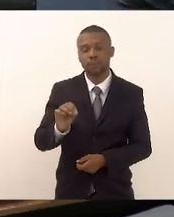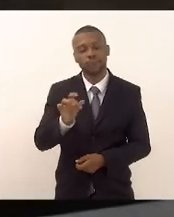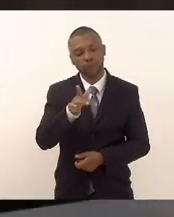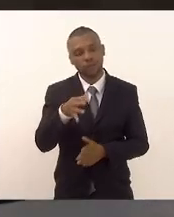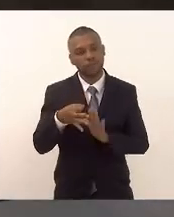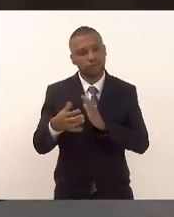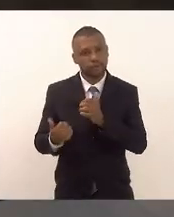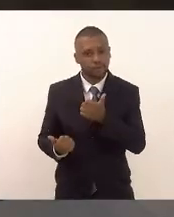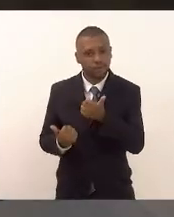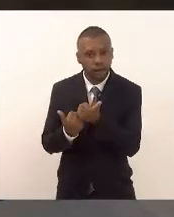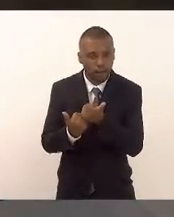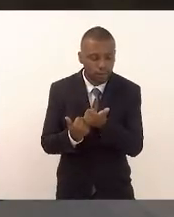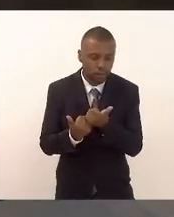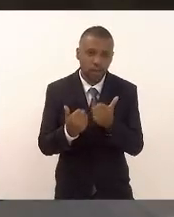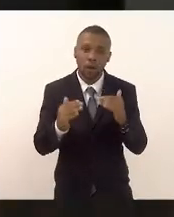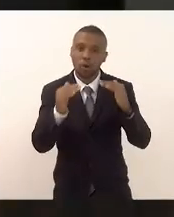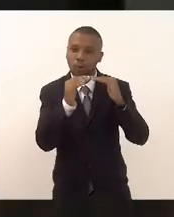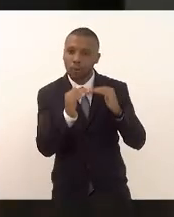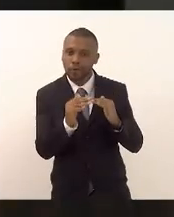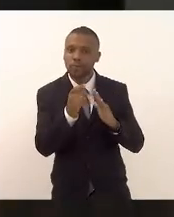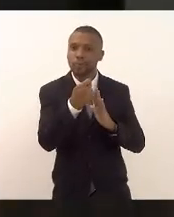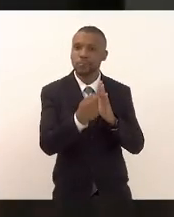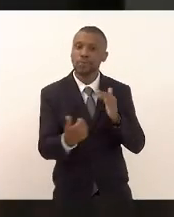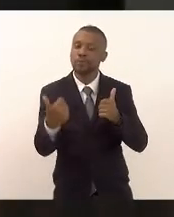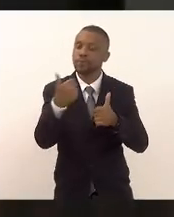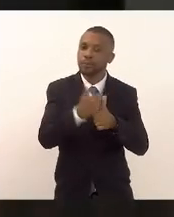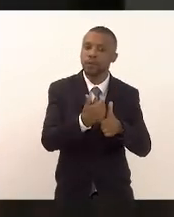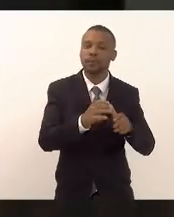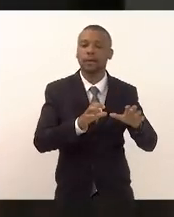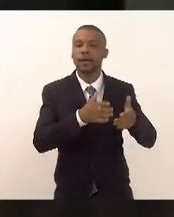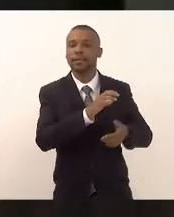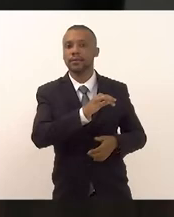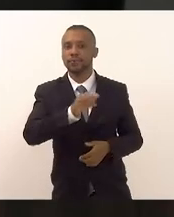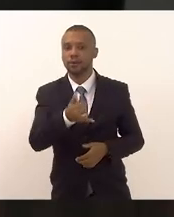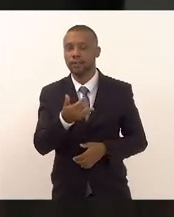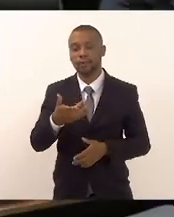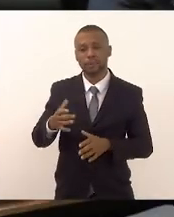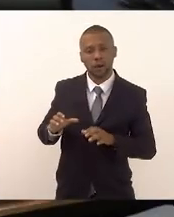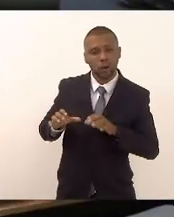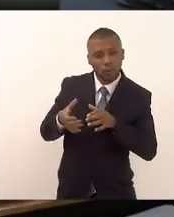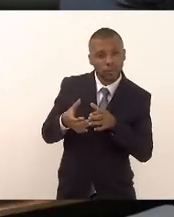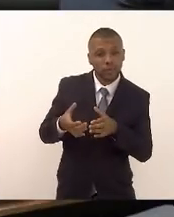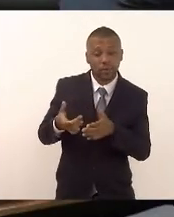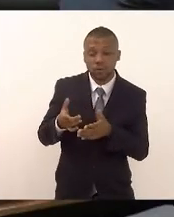Favorável com o substitutivo da CCJ. Pela Comissão de Tributação, deputado Luiz Paulo.